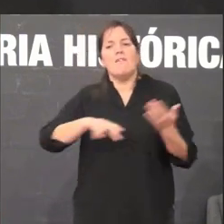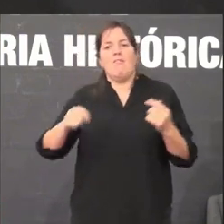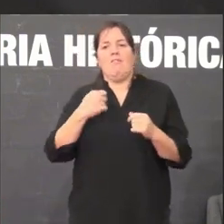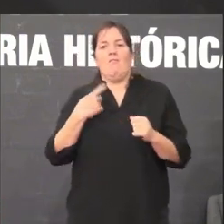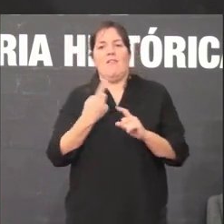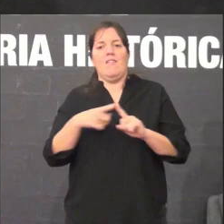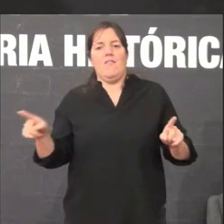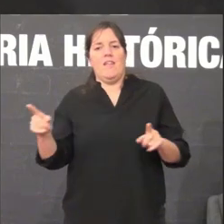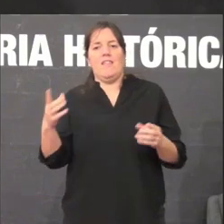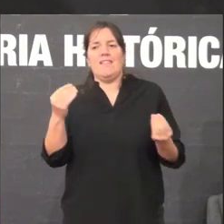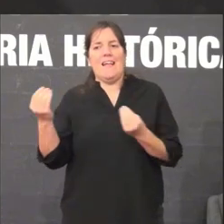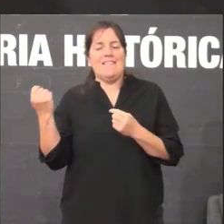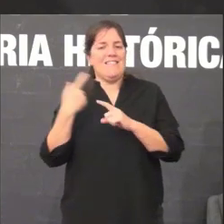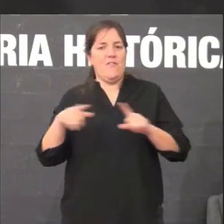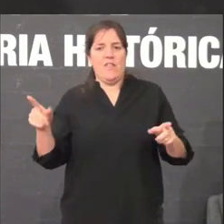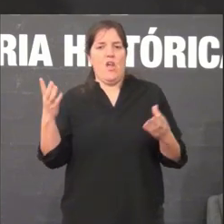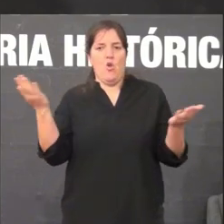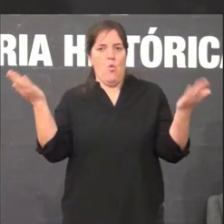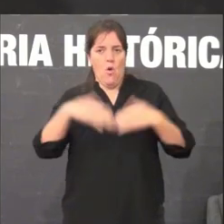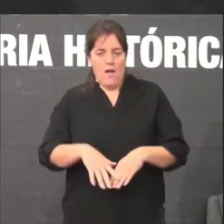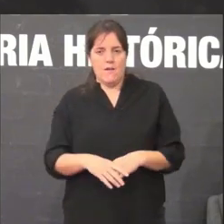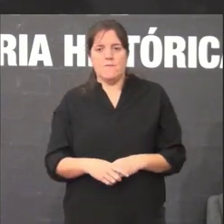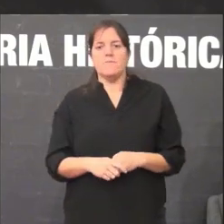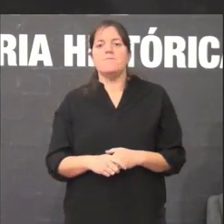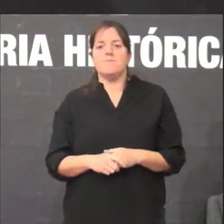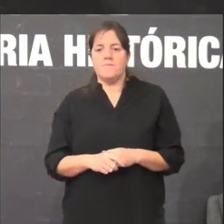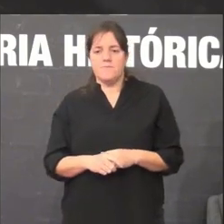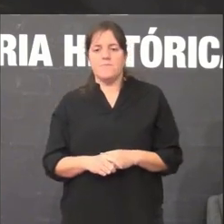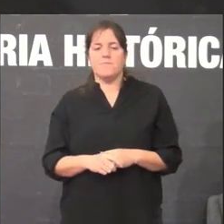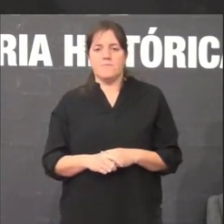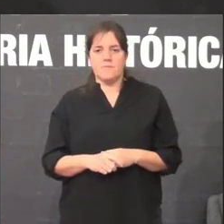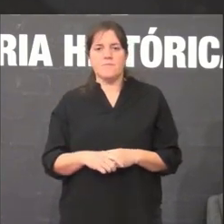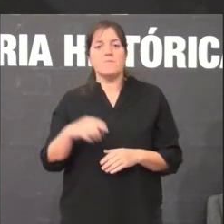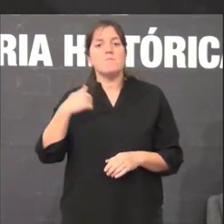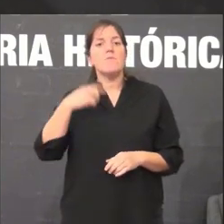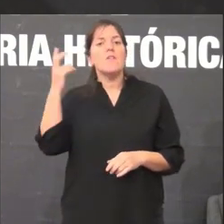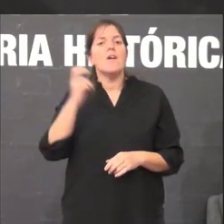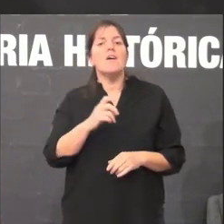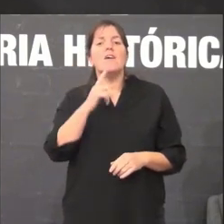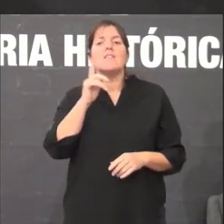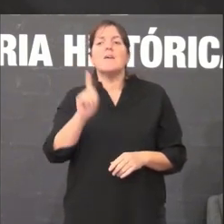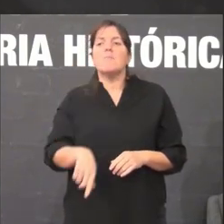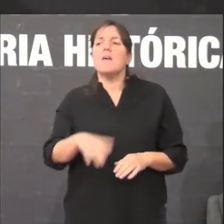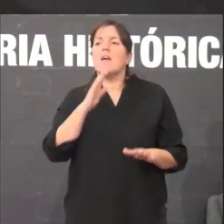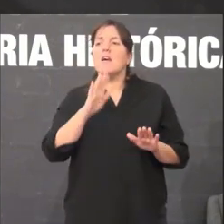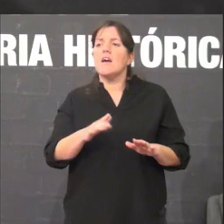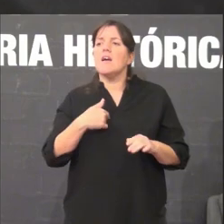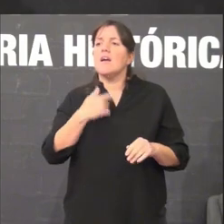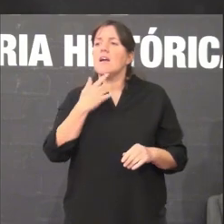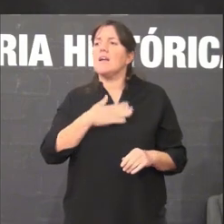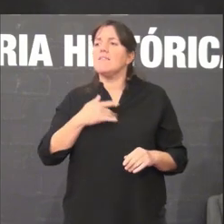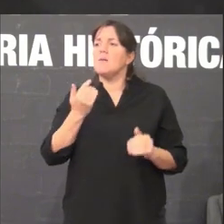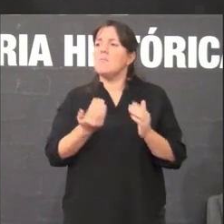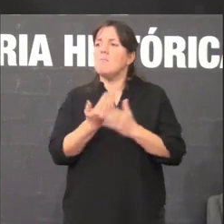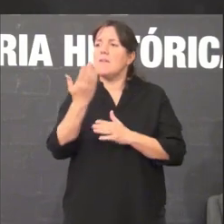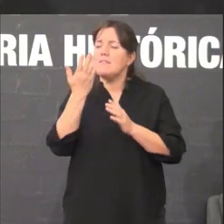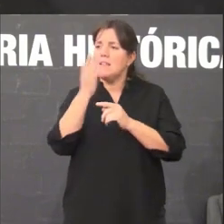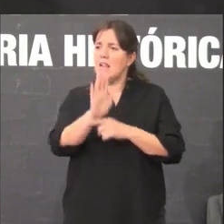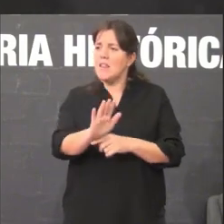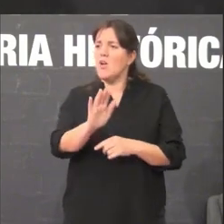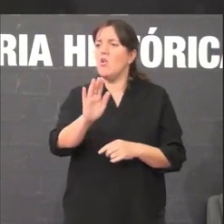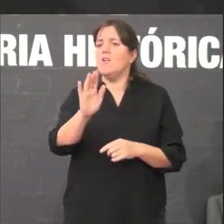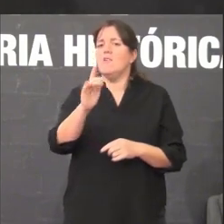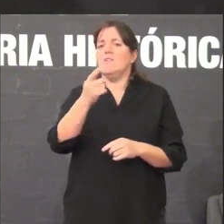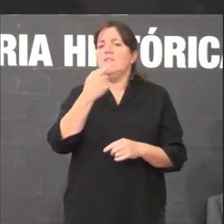assim tantas diferenças. Eu vou-me focar um bocadinho mais, é verdade, nesta minha apresentação que hoje vos trago,